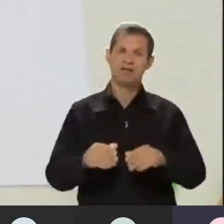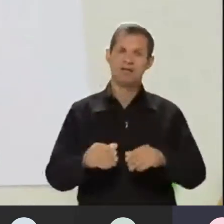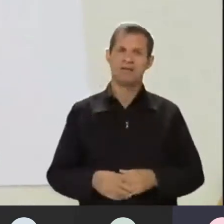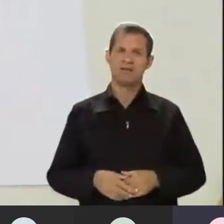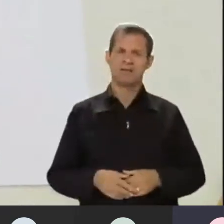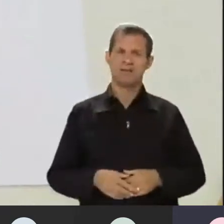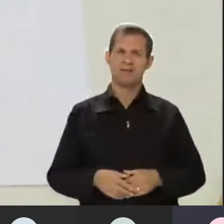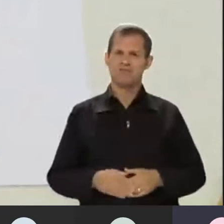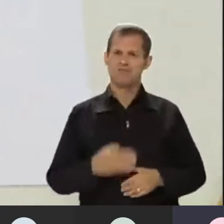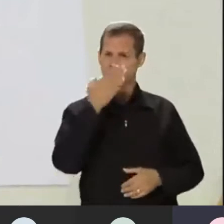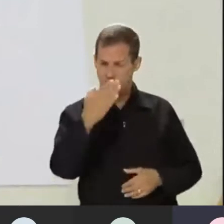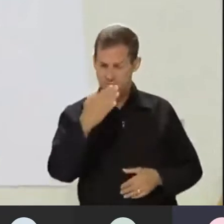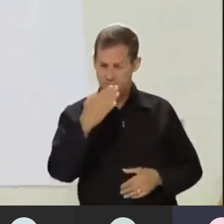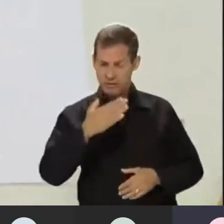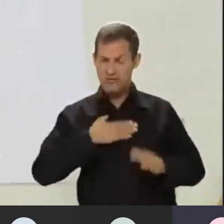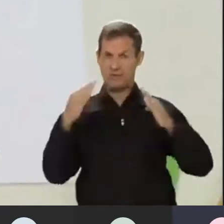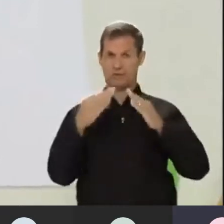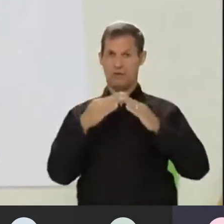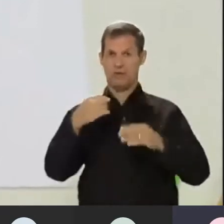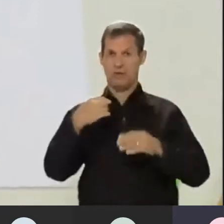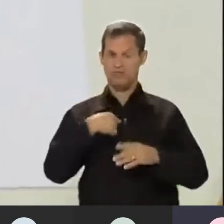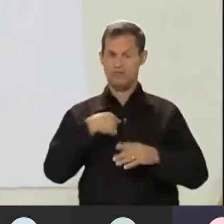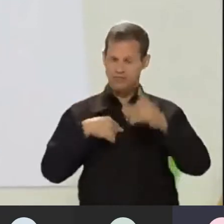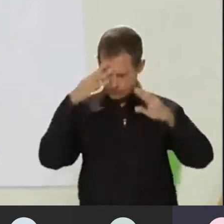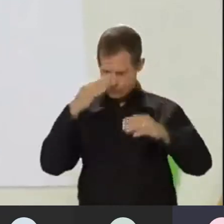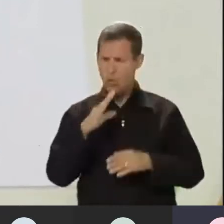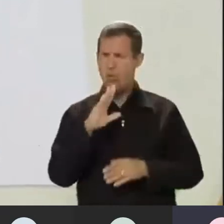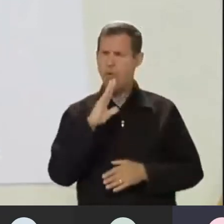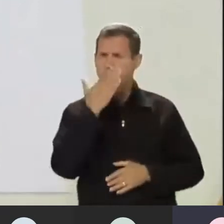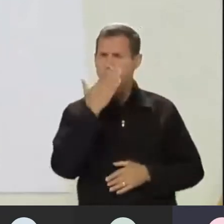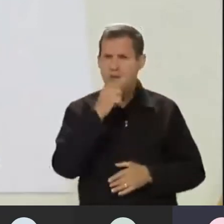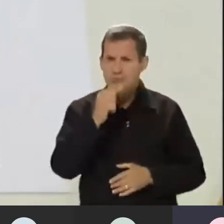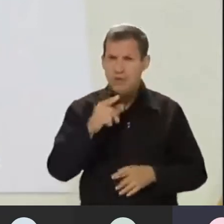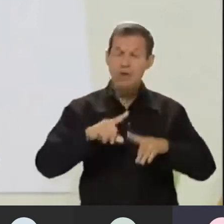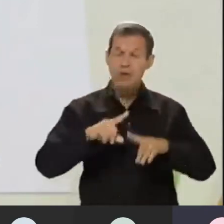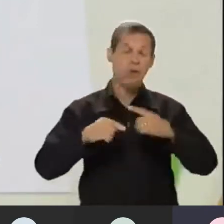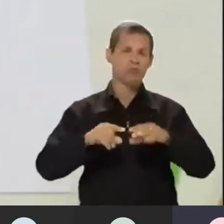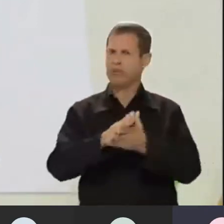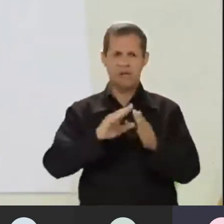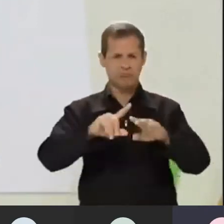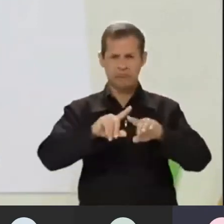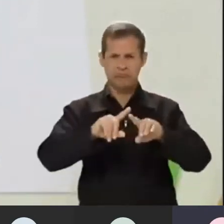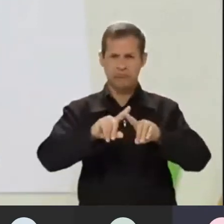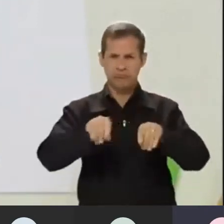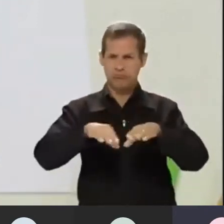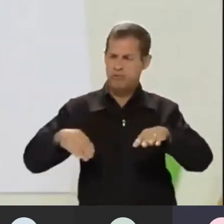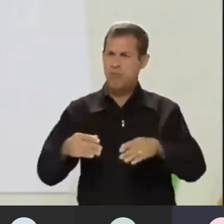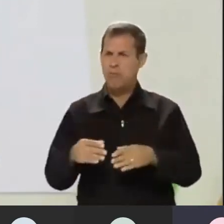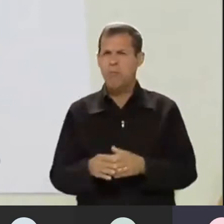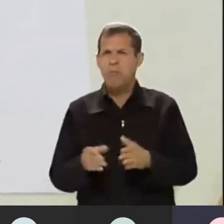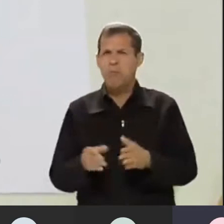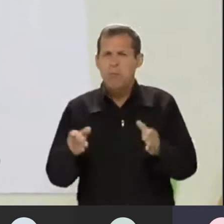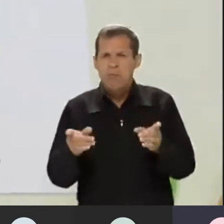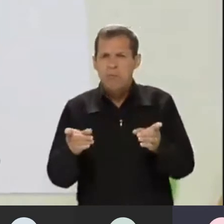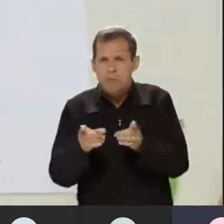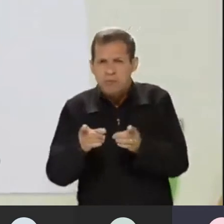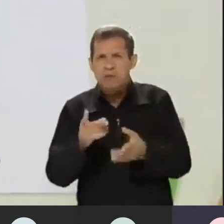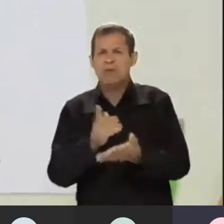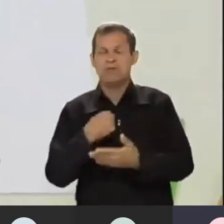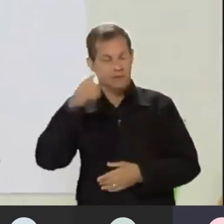nessa parte de frente aqui da minha casa, eu posso pensar num espelho d'água, tá? Não uma piscina, algo realmente menor, e que eu